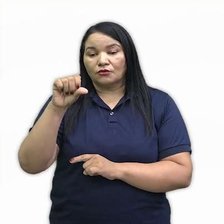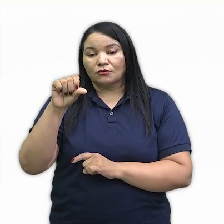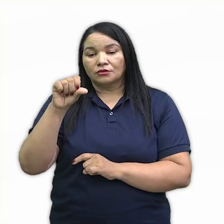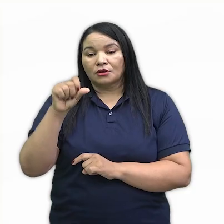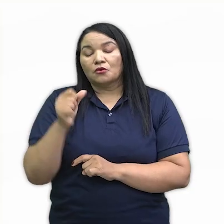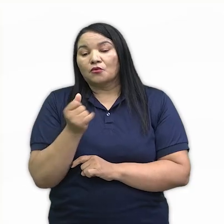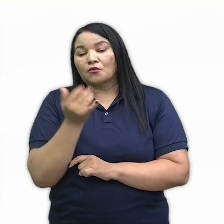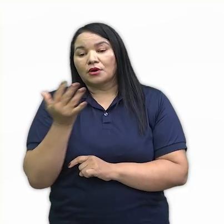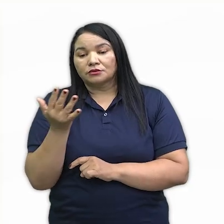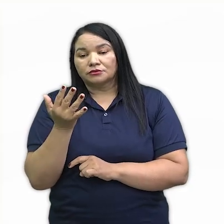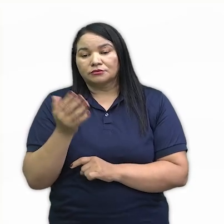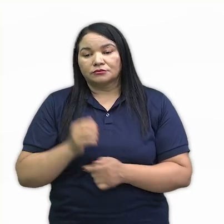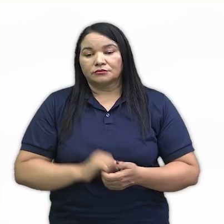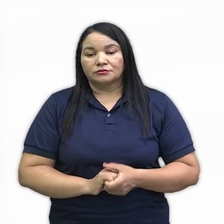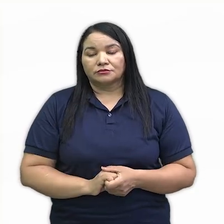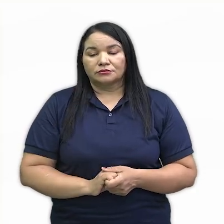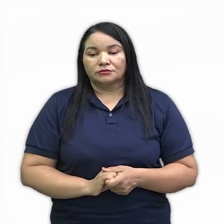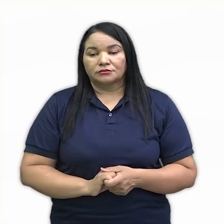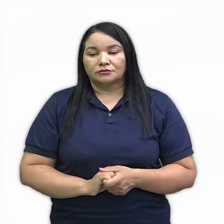cálculo aqui